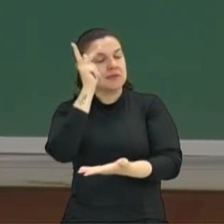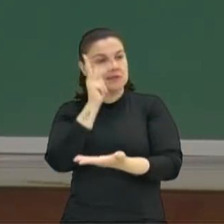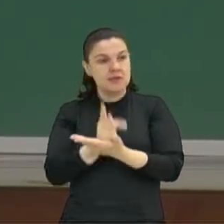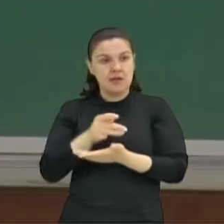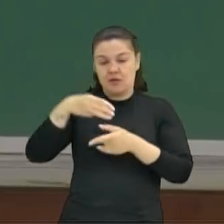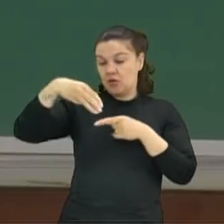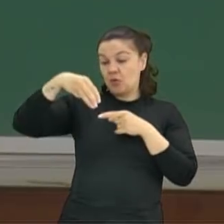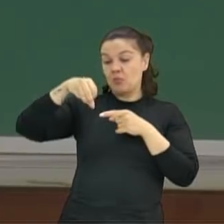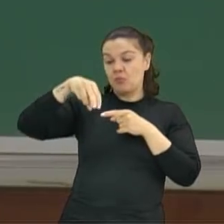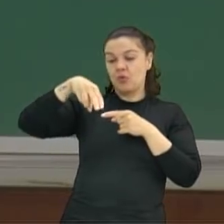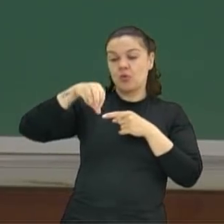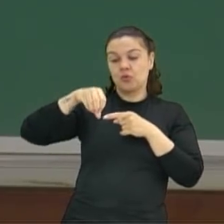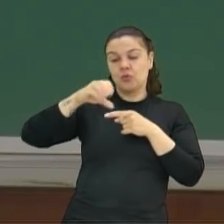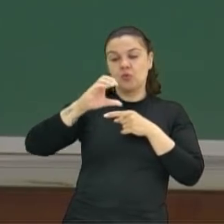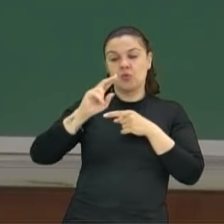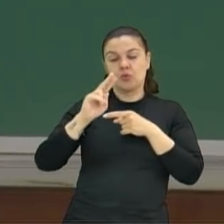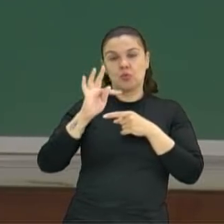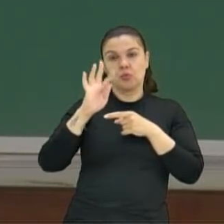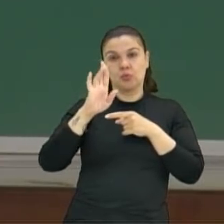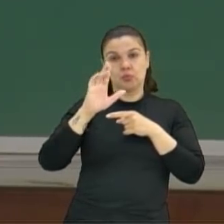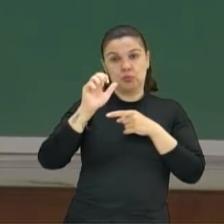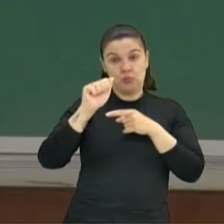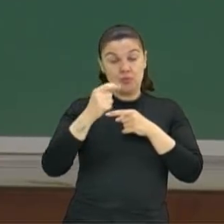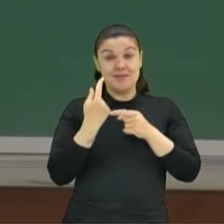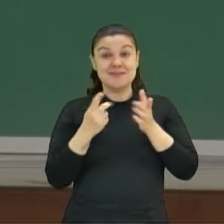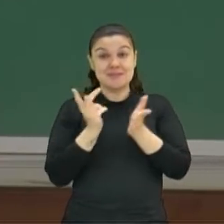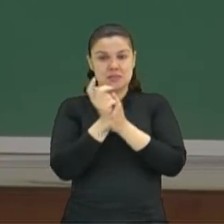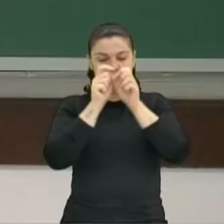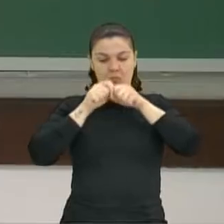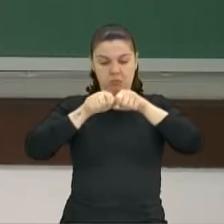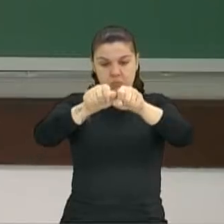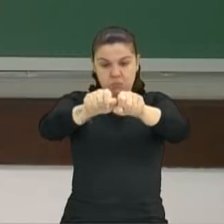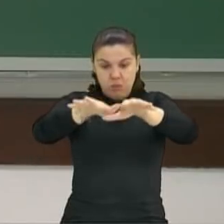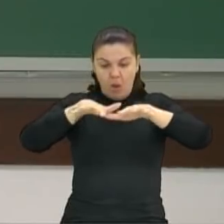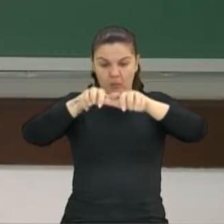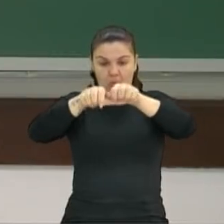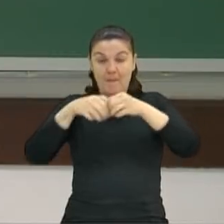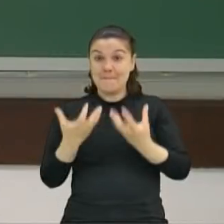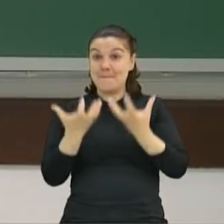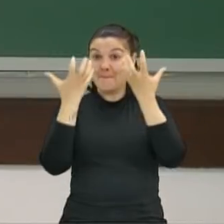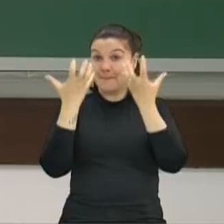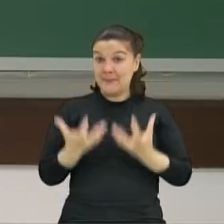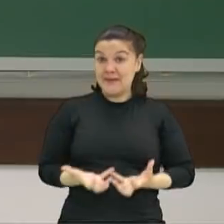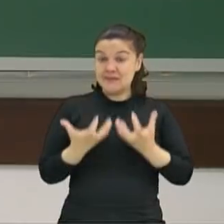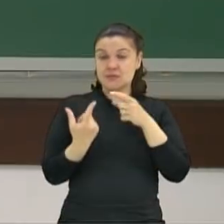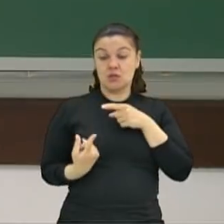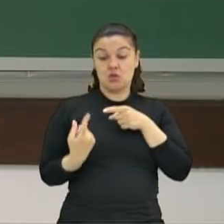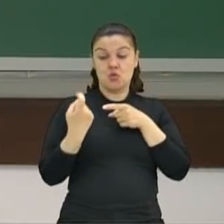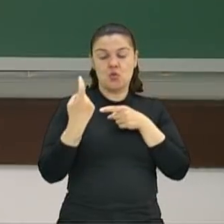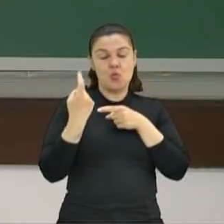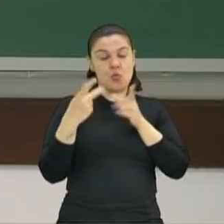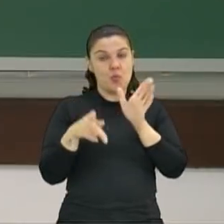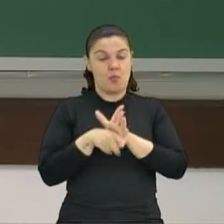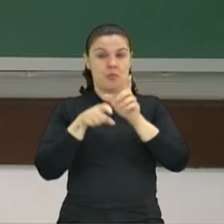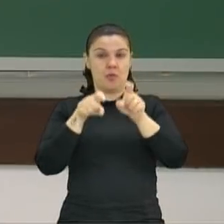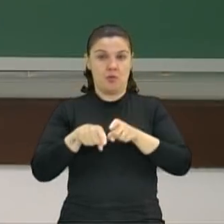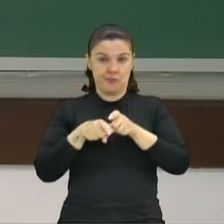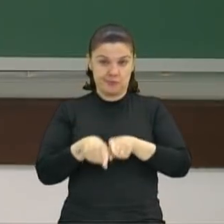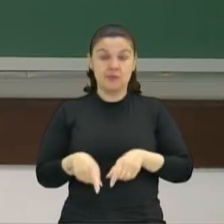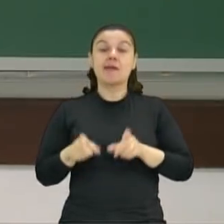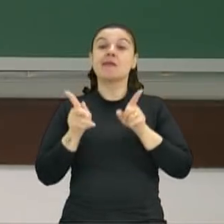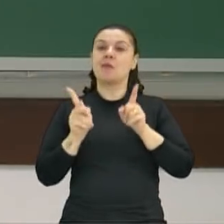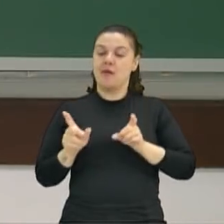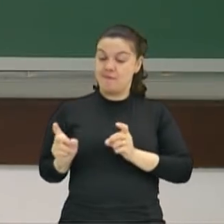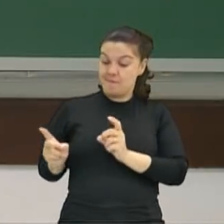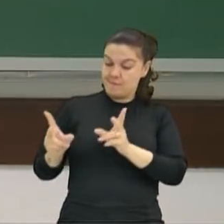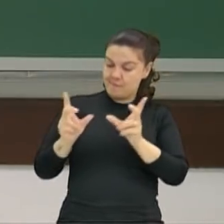larga escala, sempre. Também relacionada à agricultura comercial e a latifúndio,